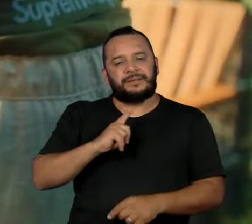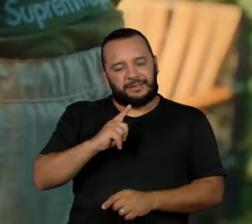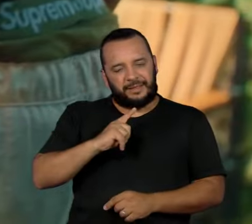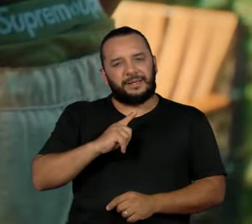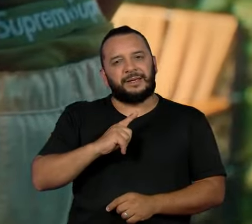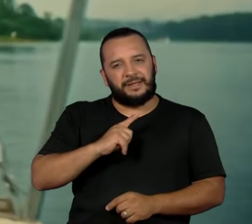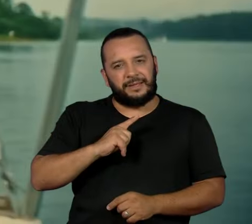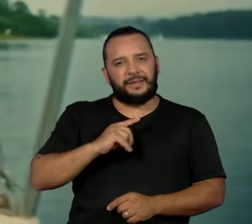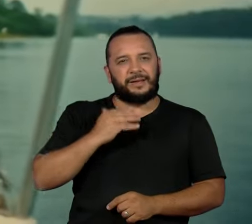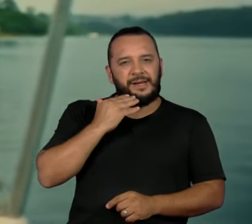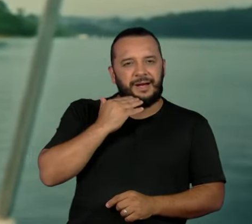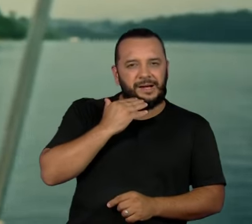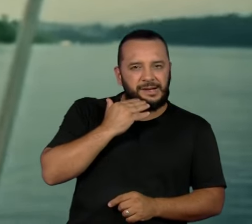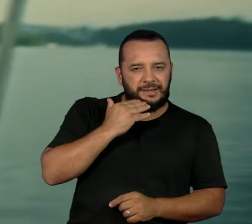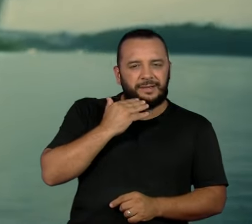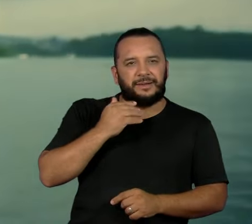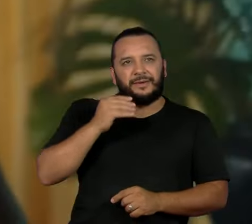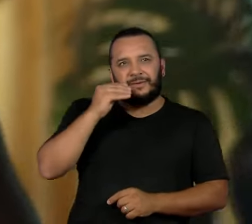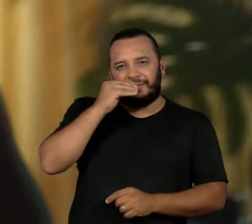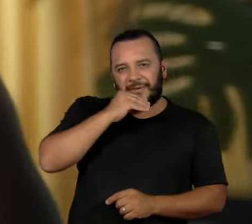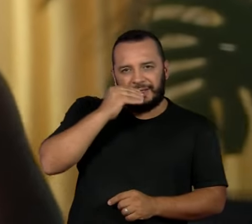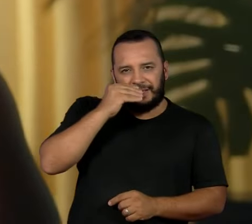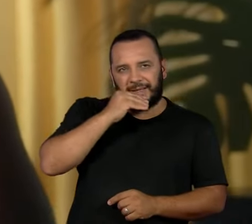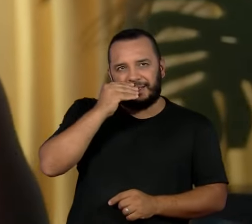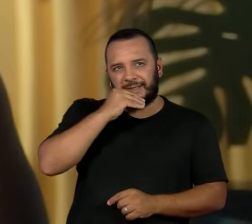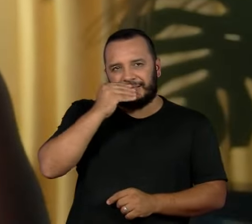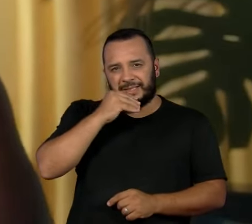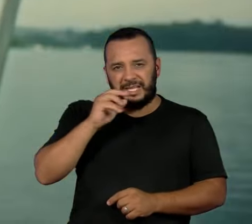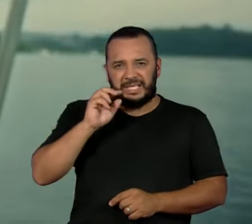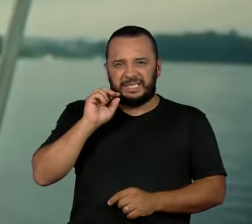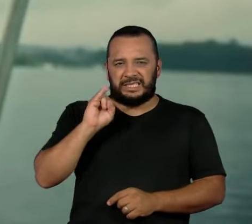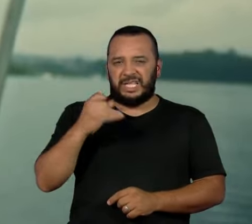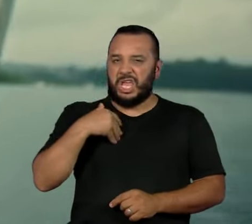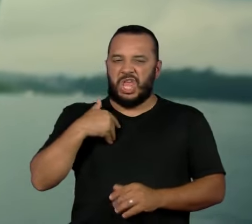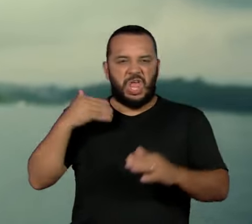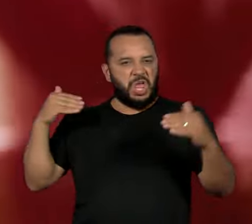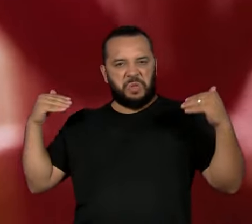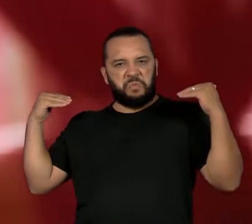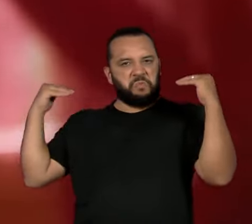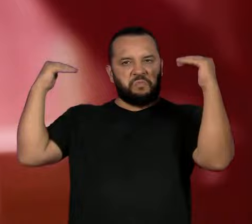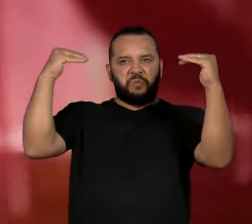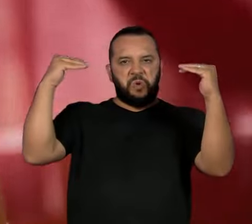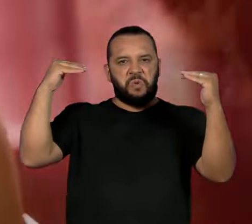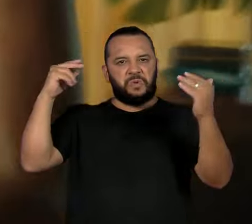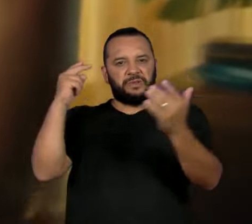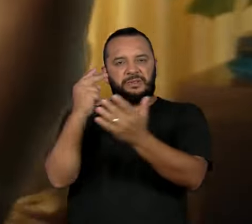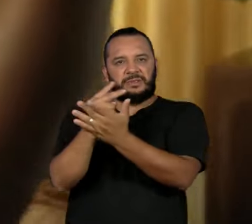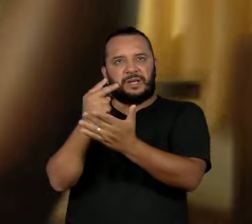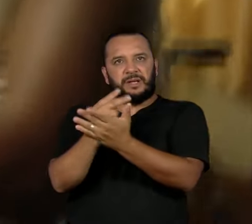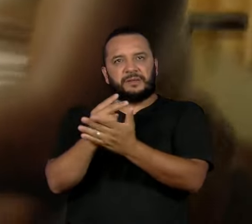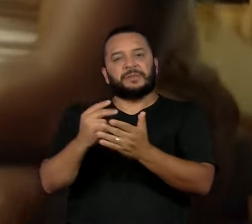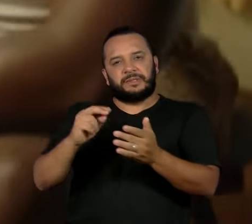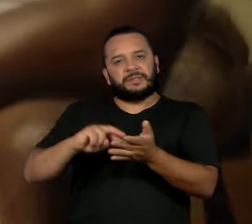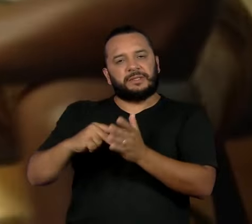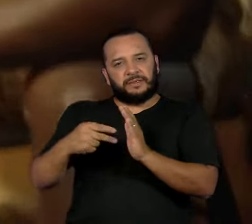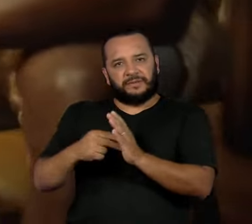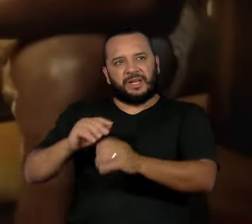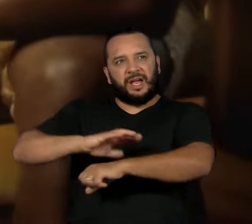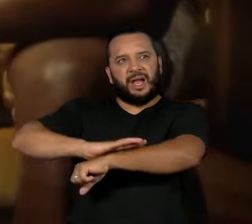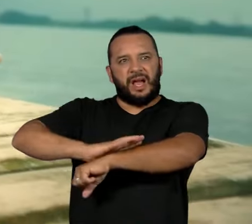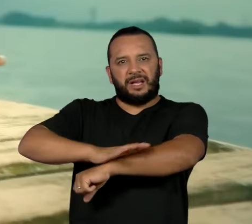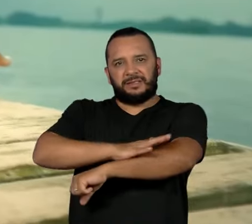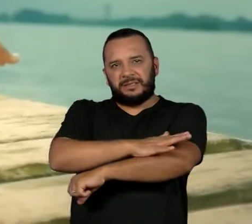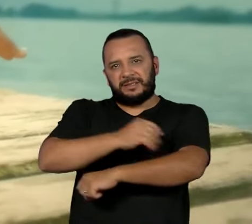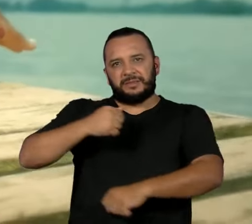virilidade extrema é justamente sucumbir à conexão entre patriarcado e racismo